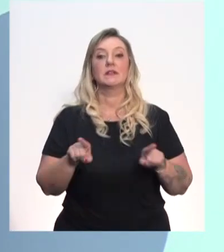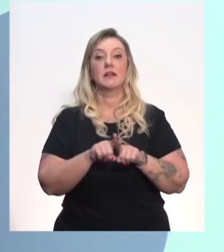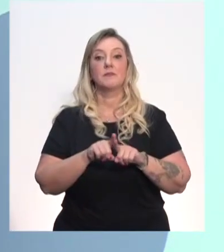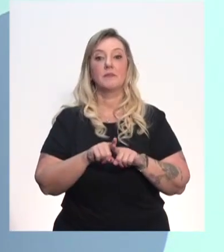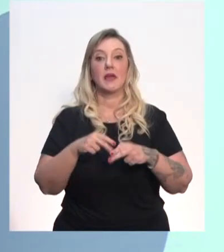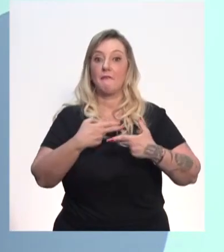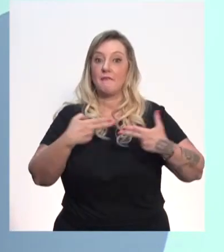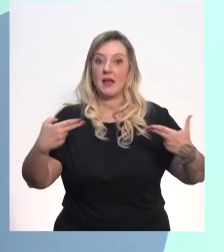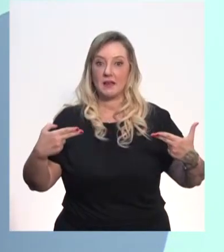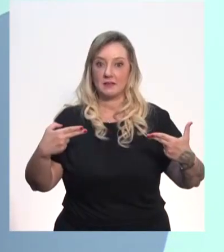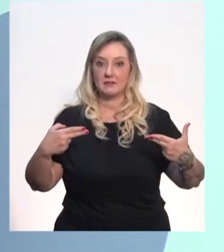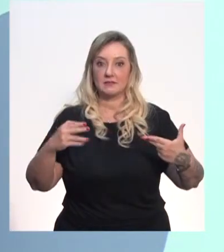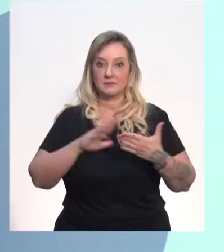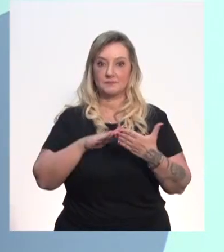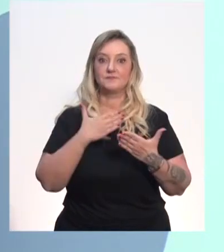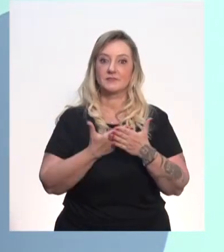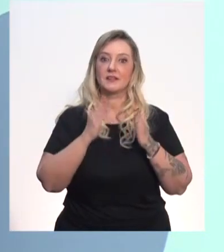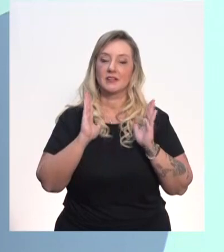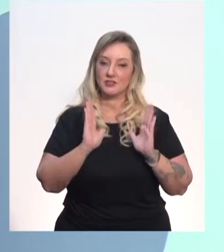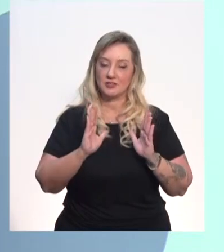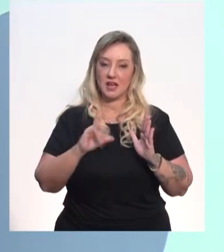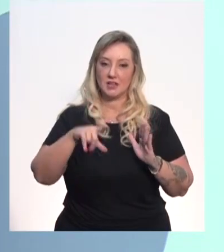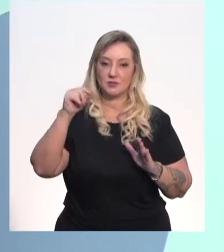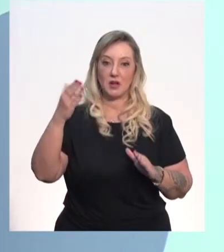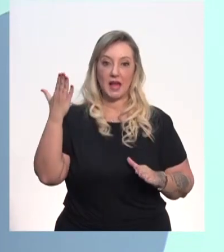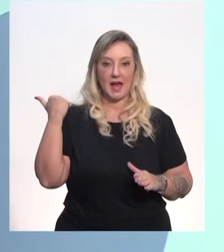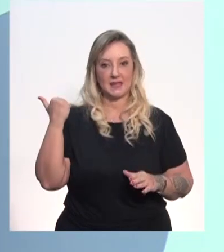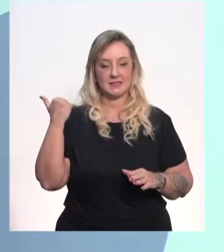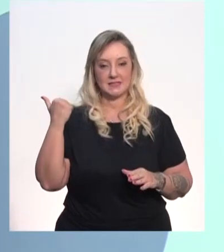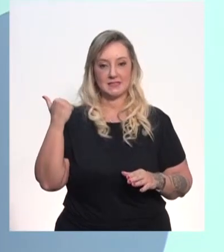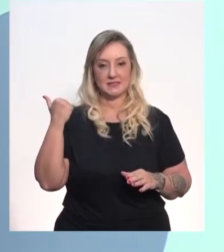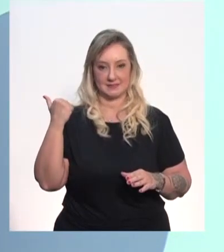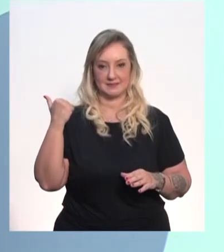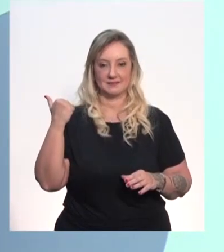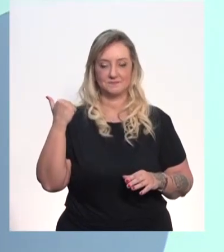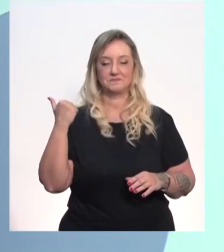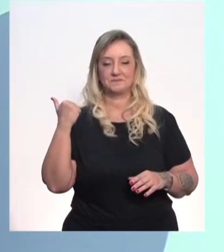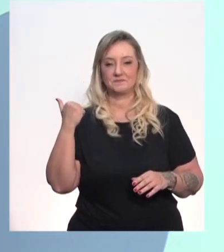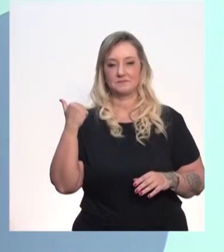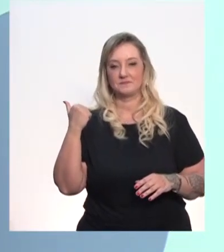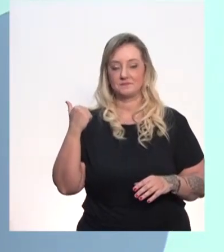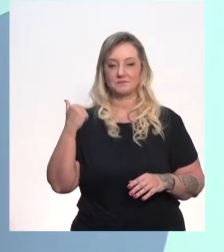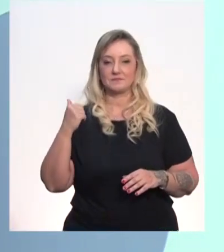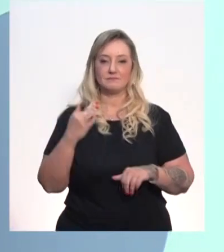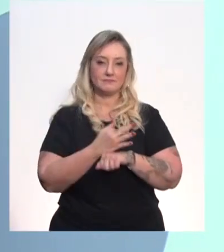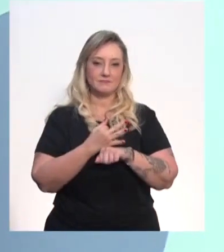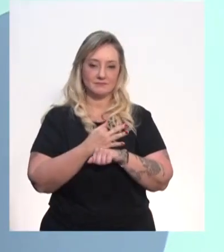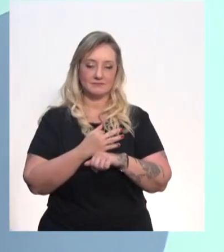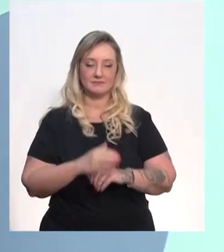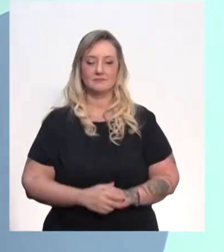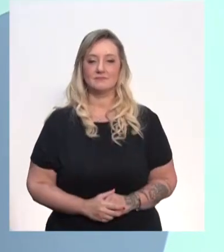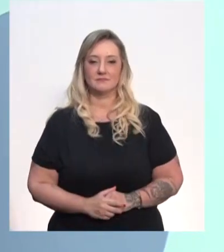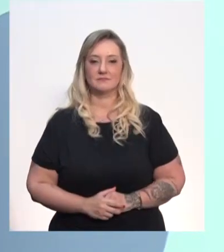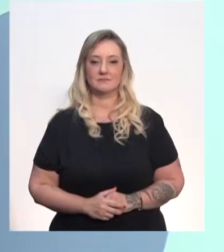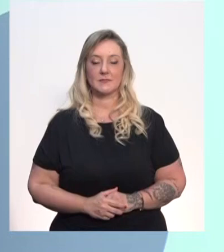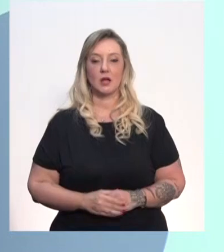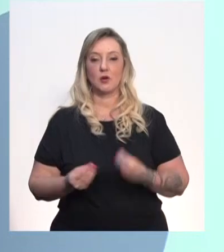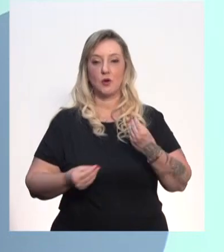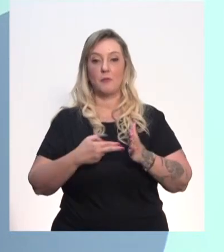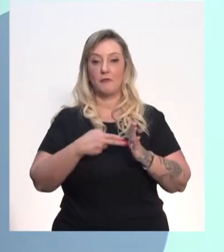e aí clica lá em Currículo Paulista, Ensino Médio, para deixar sua sugestão, sua opinião, que é